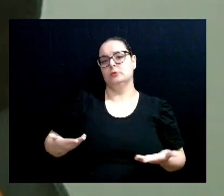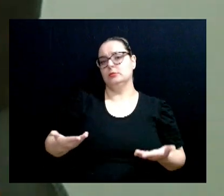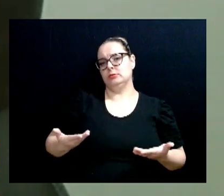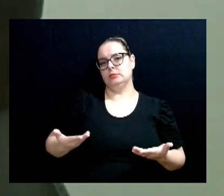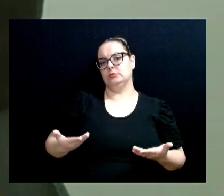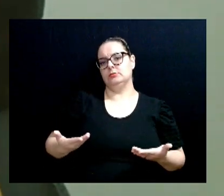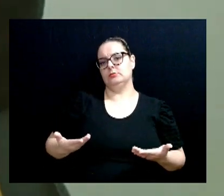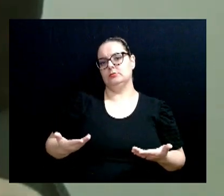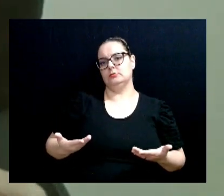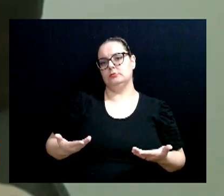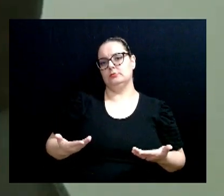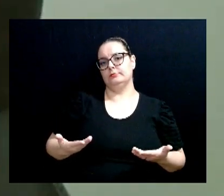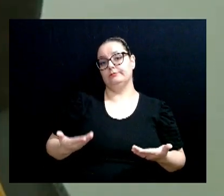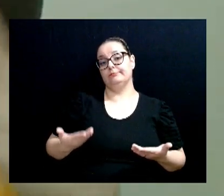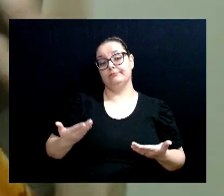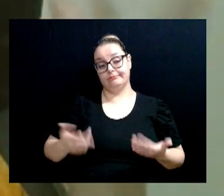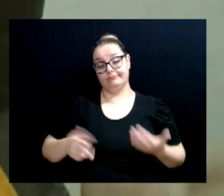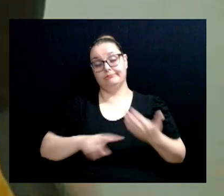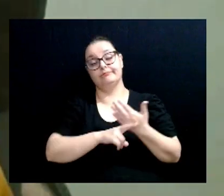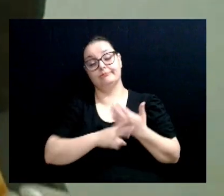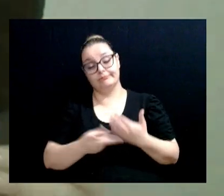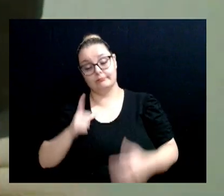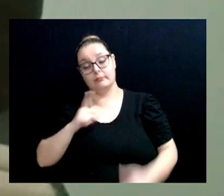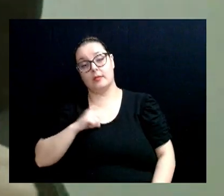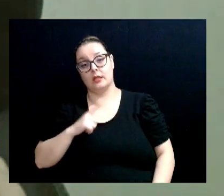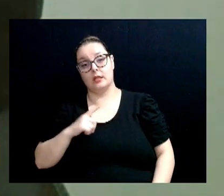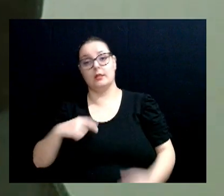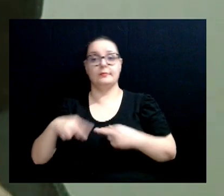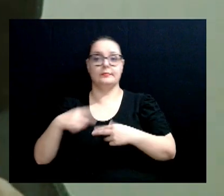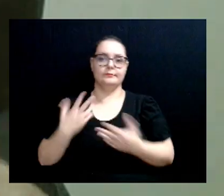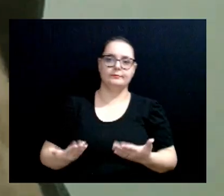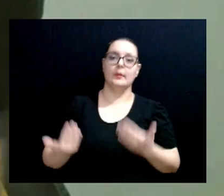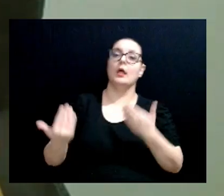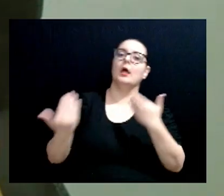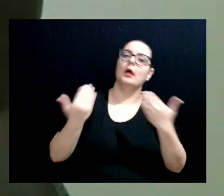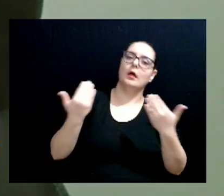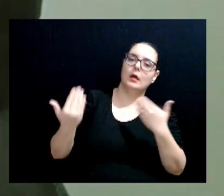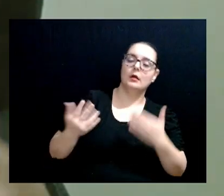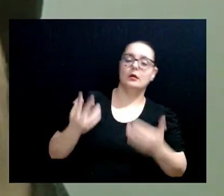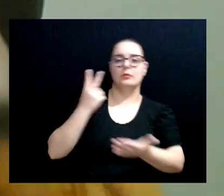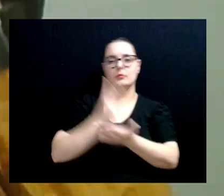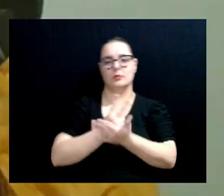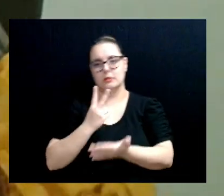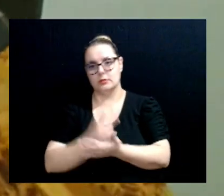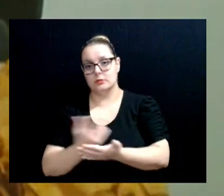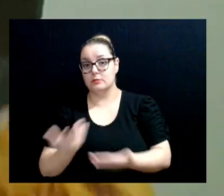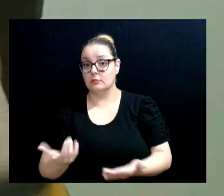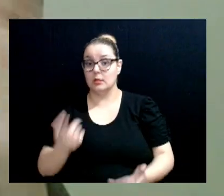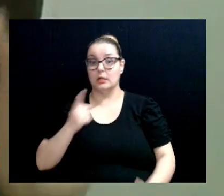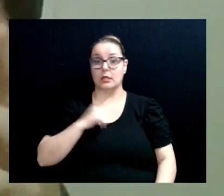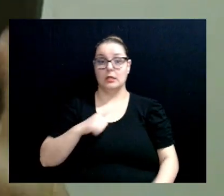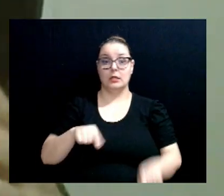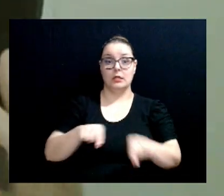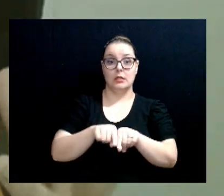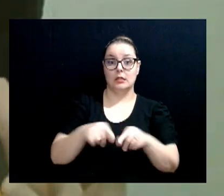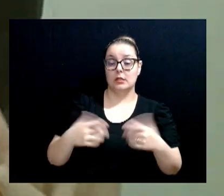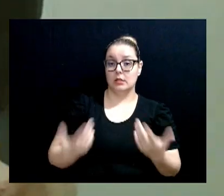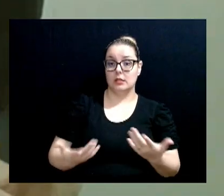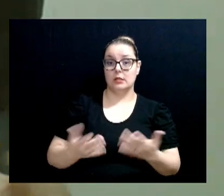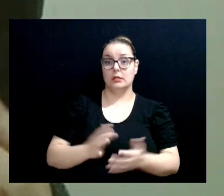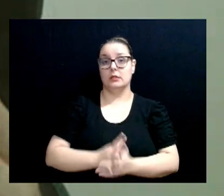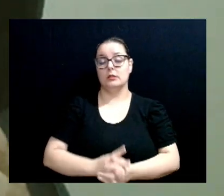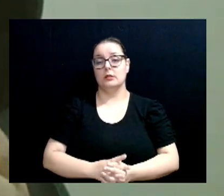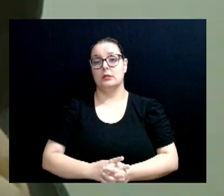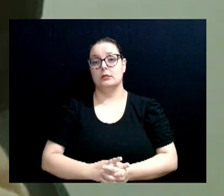E aí acaba tendo essa questão da comparação constante. A gente também tem muita a